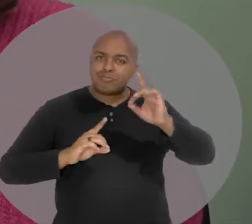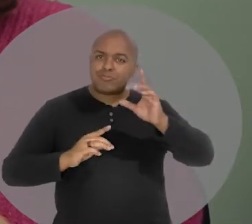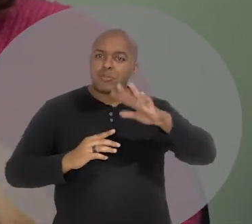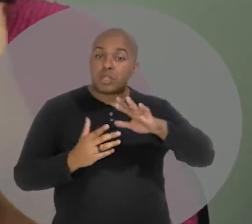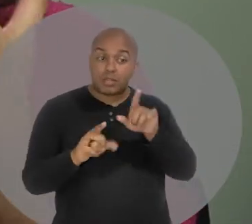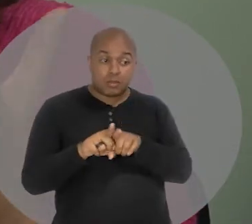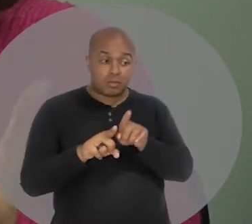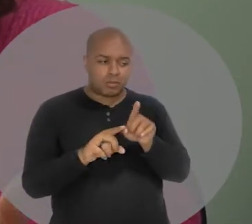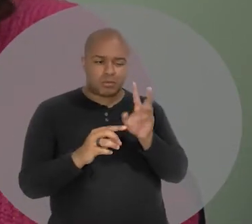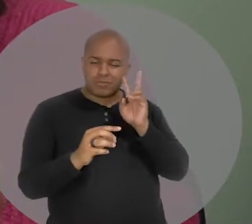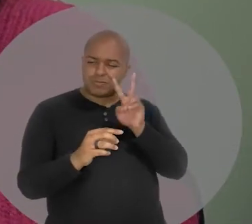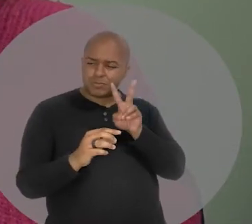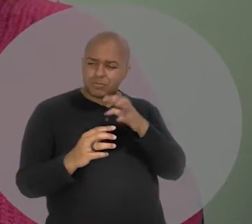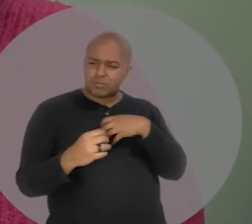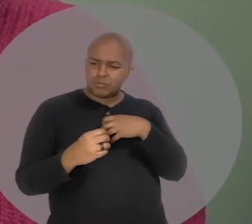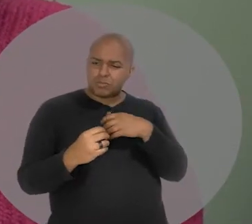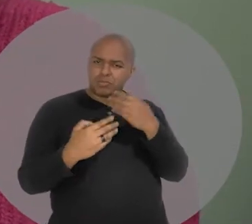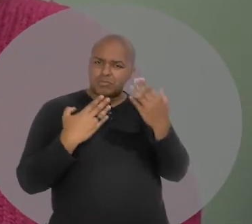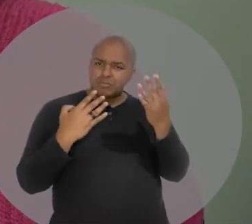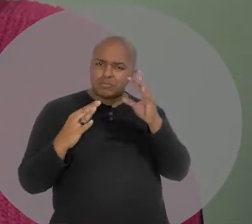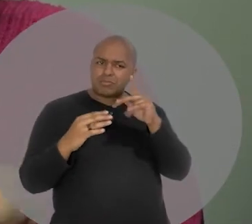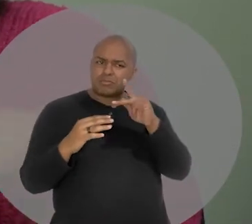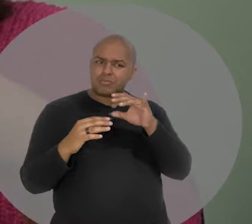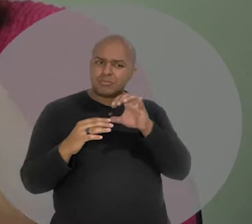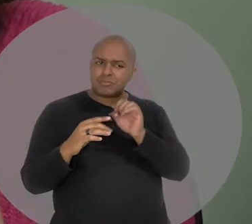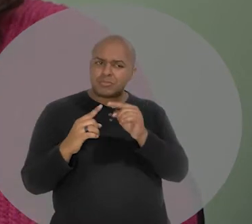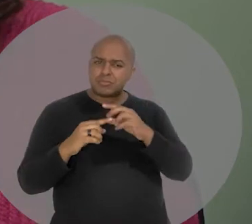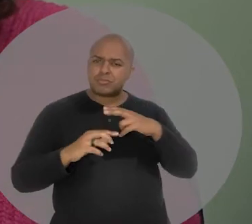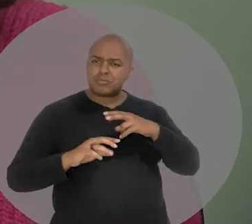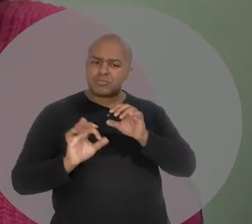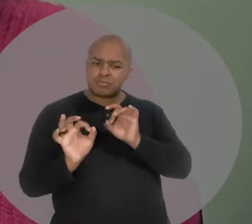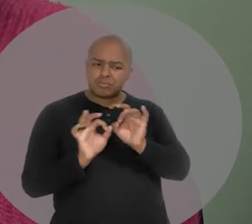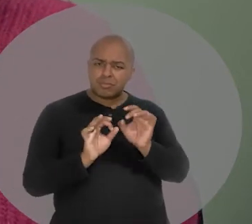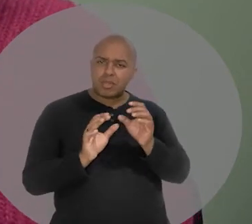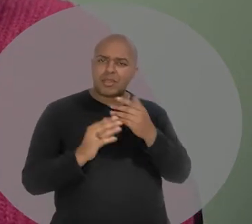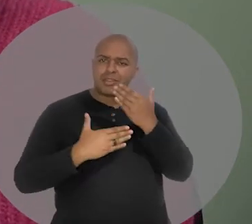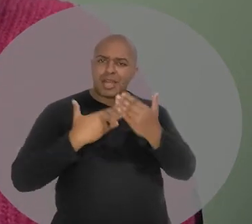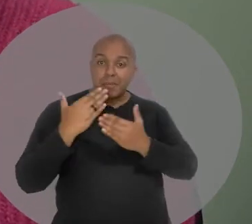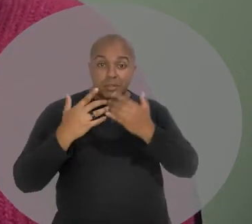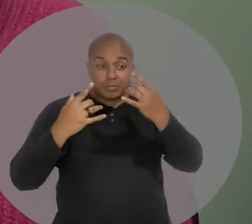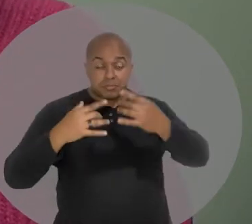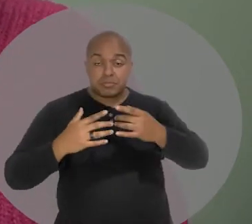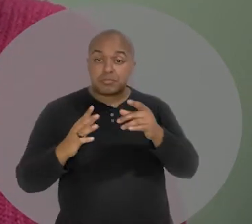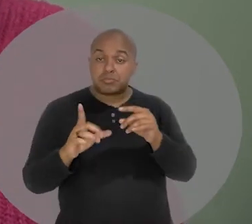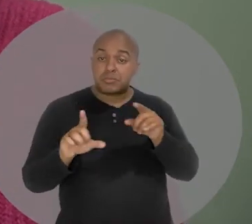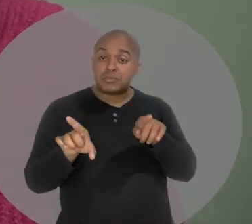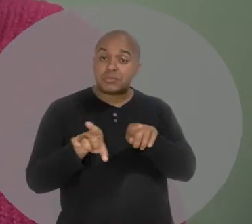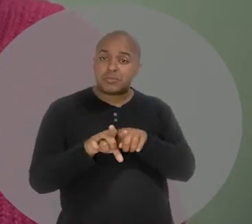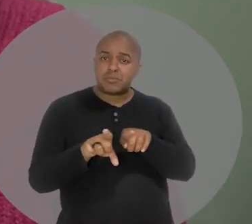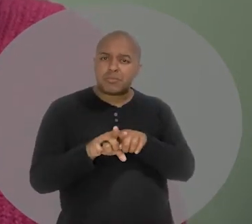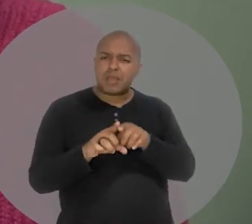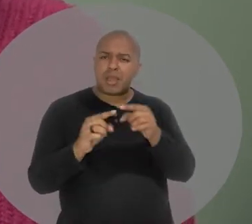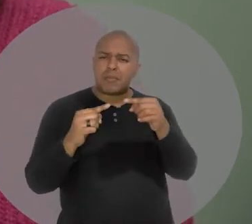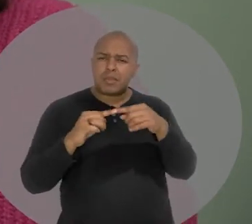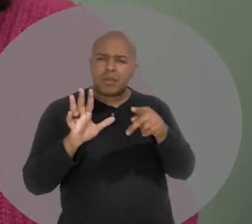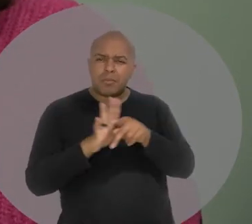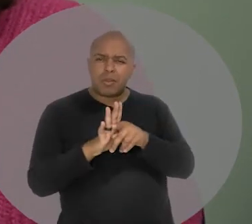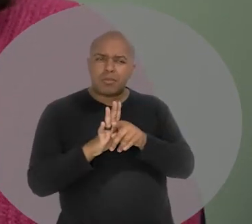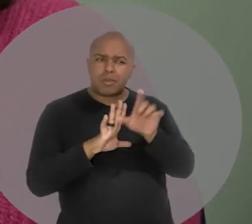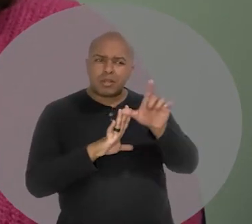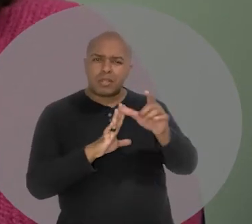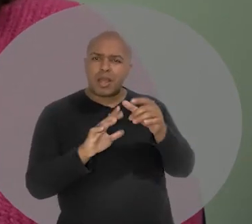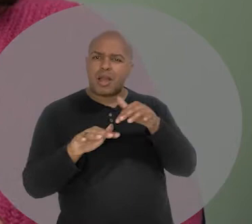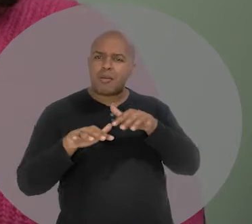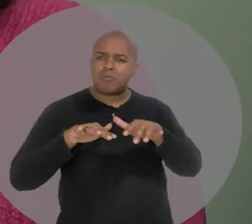ponto de vista psicoterapêutico, das particularidades, das demandas específicas, até em relação à